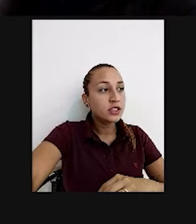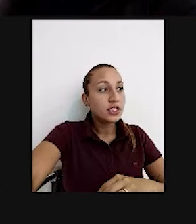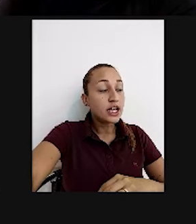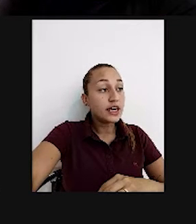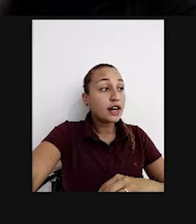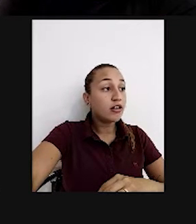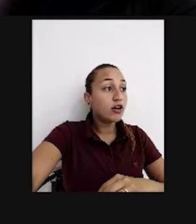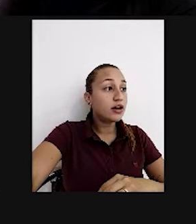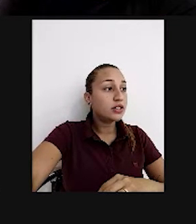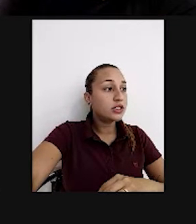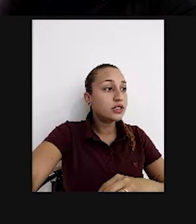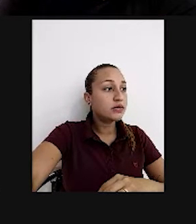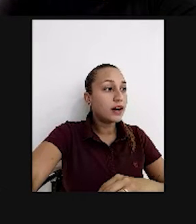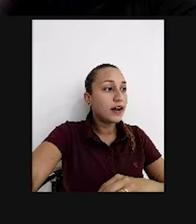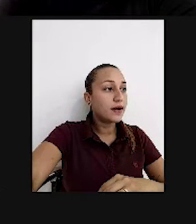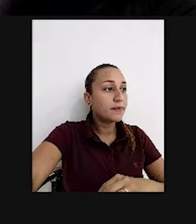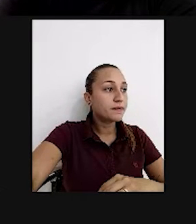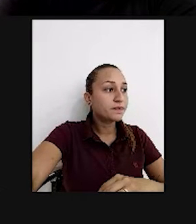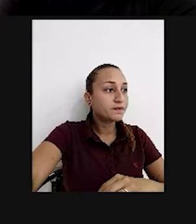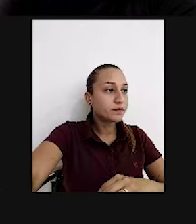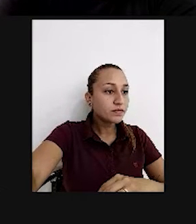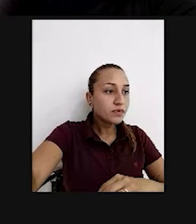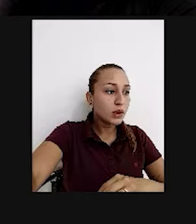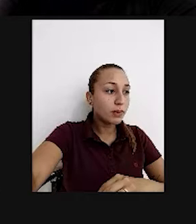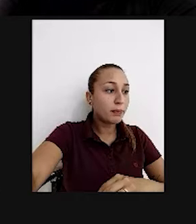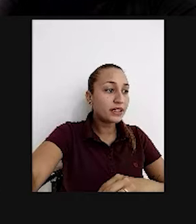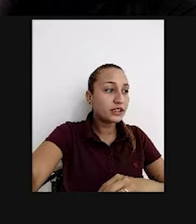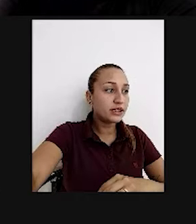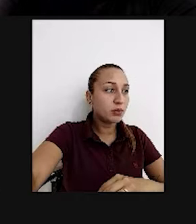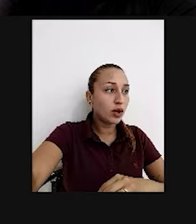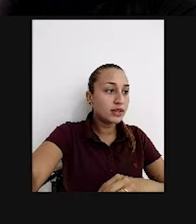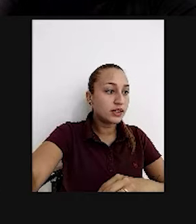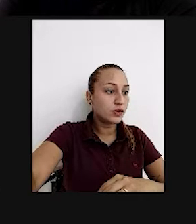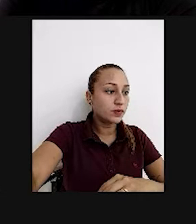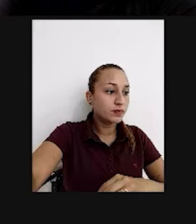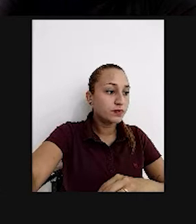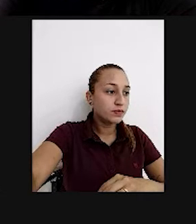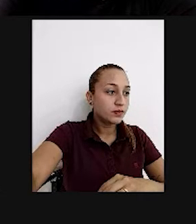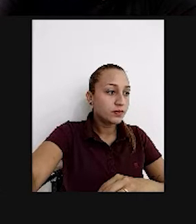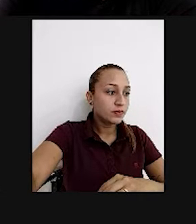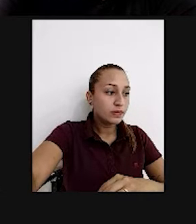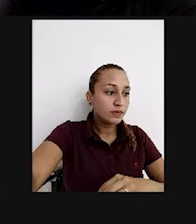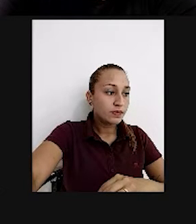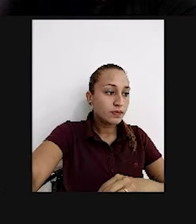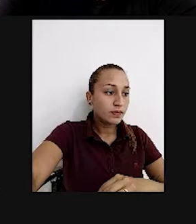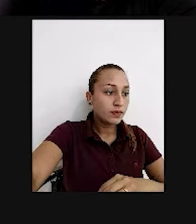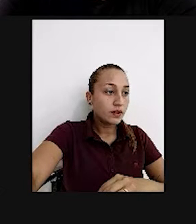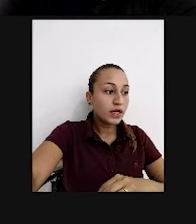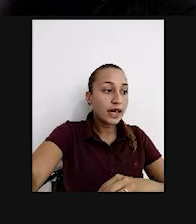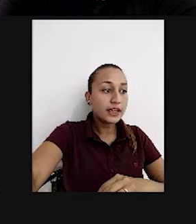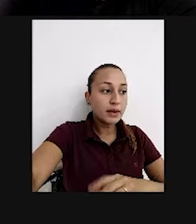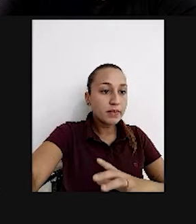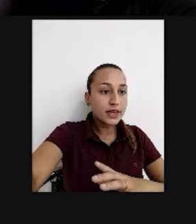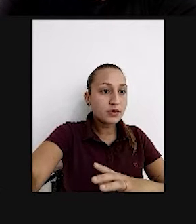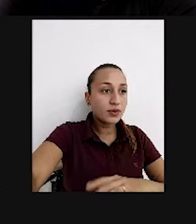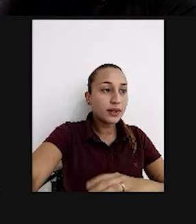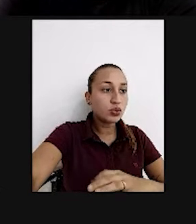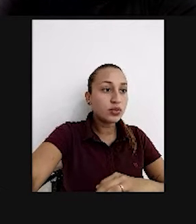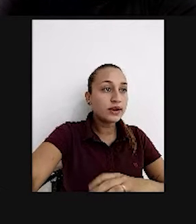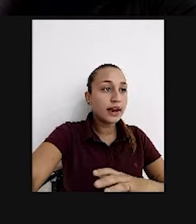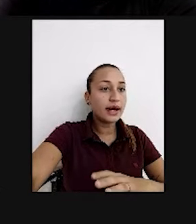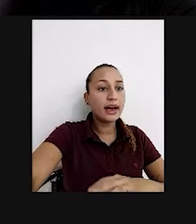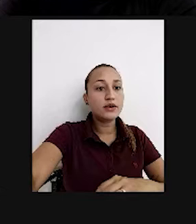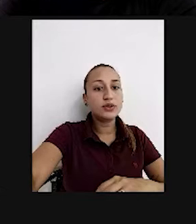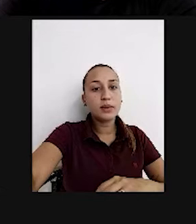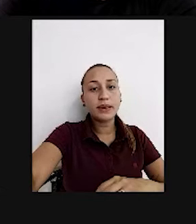CAD, e aí agora a gente vai para a parte de simulação, que é aqui mesmo